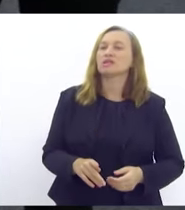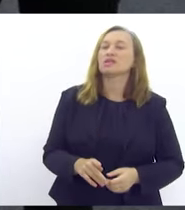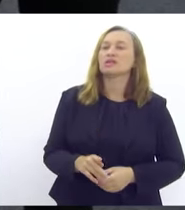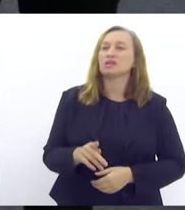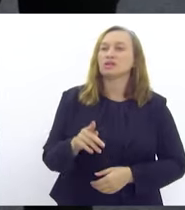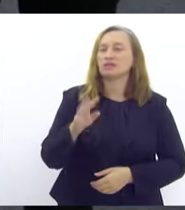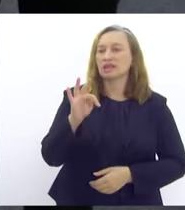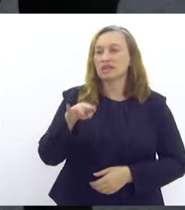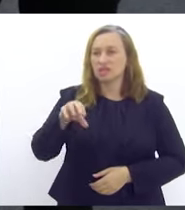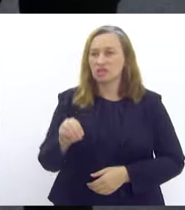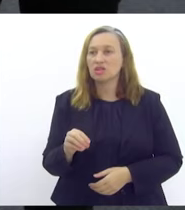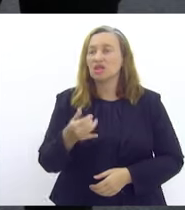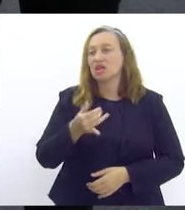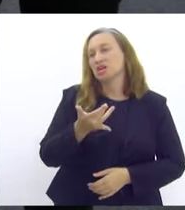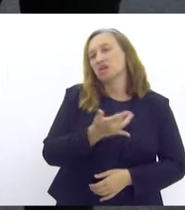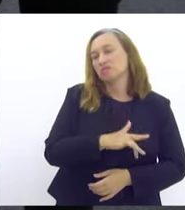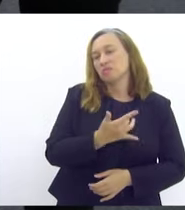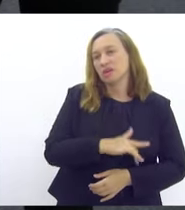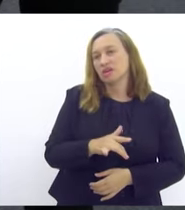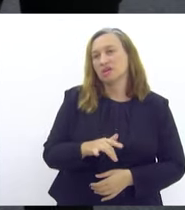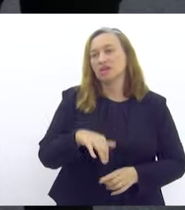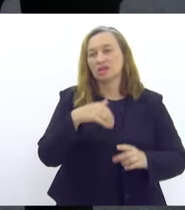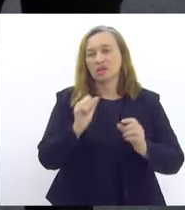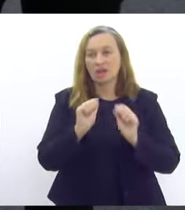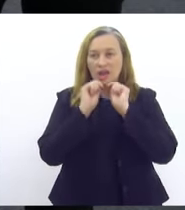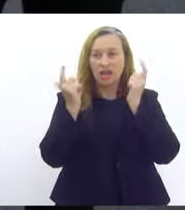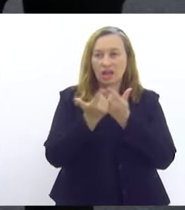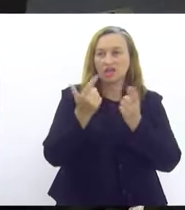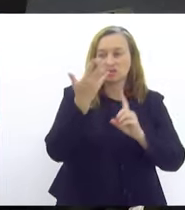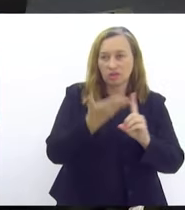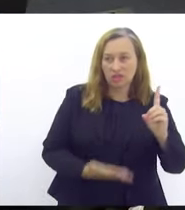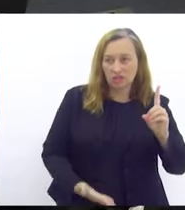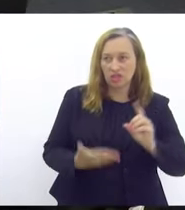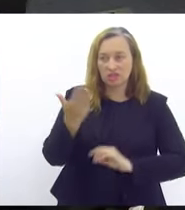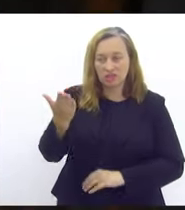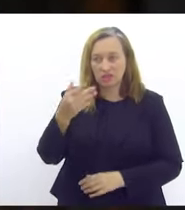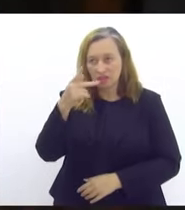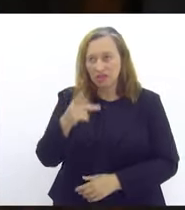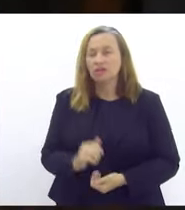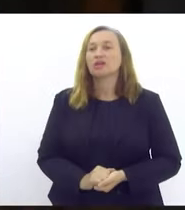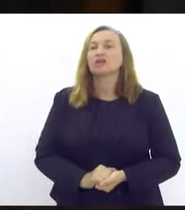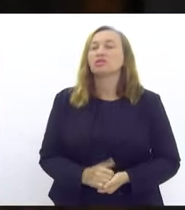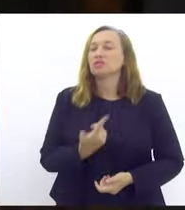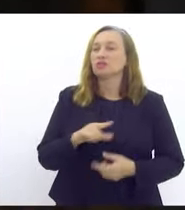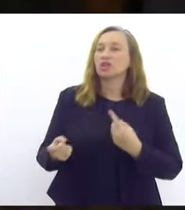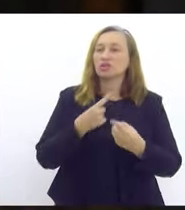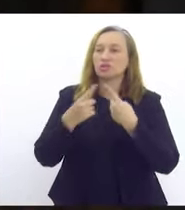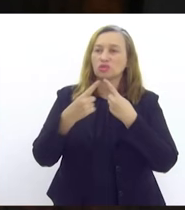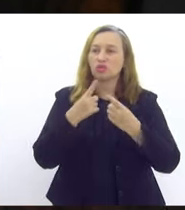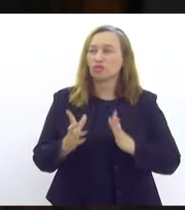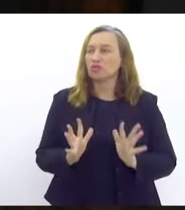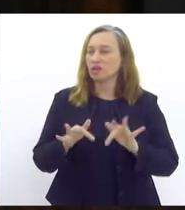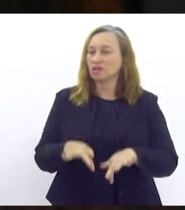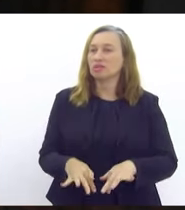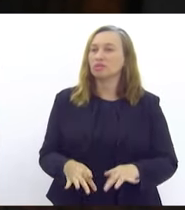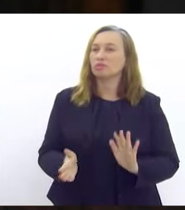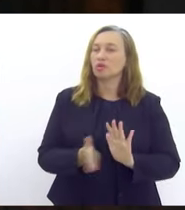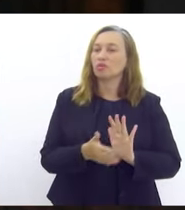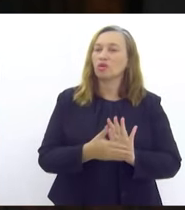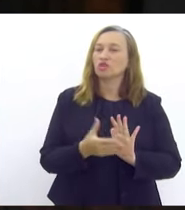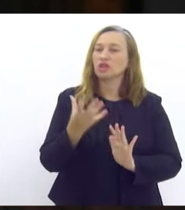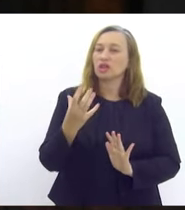de Freitas. E que pena que essa Assembleia agora homenageia esse sujeito. Não vendo mais quem queira discutir, encerrada a discussão, a